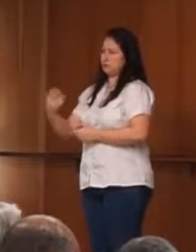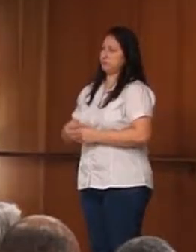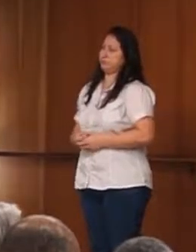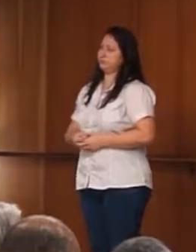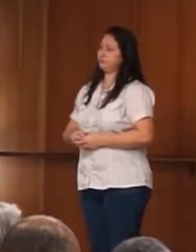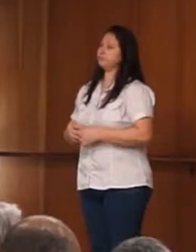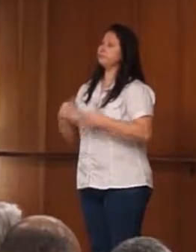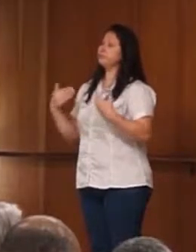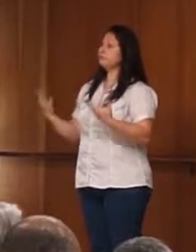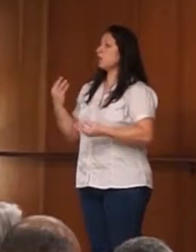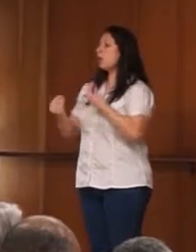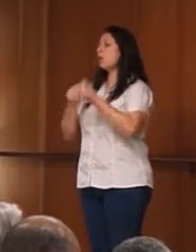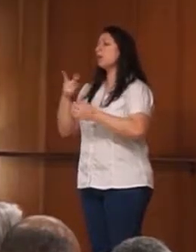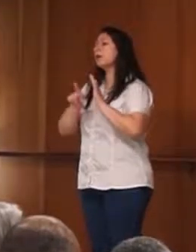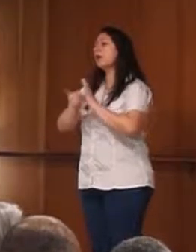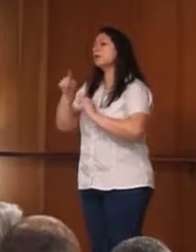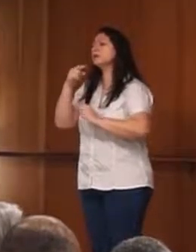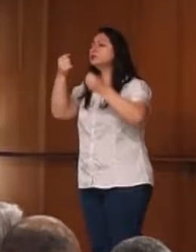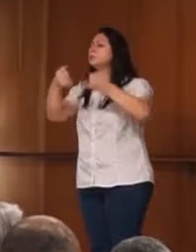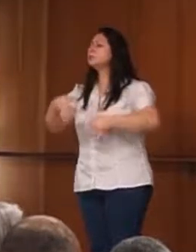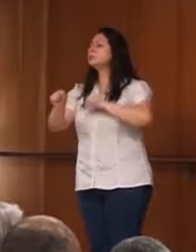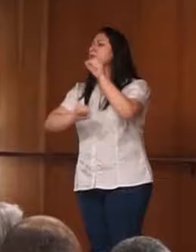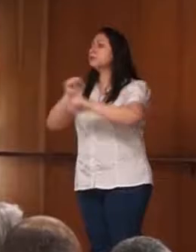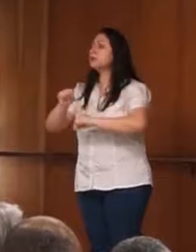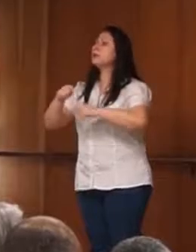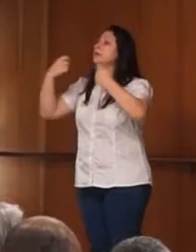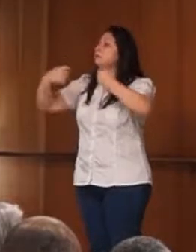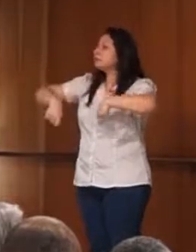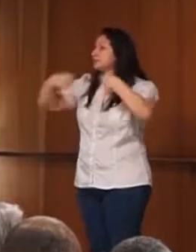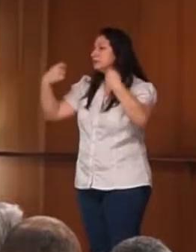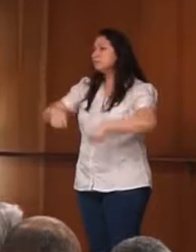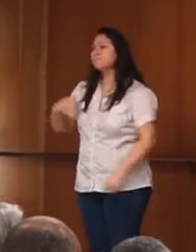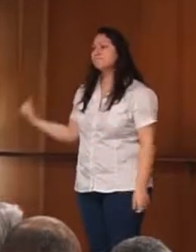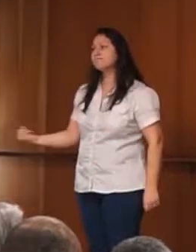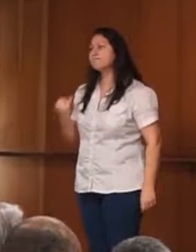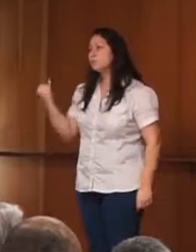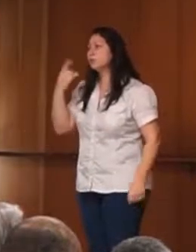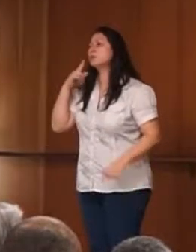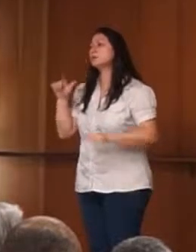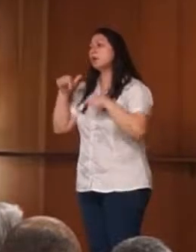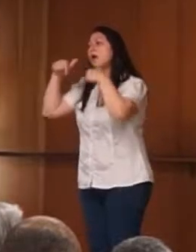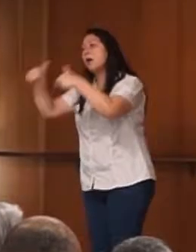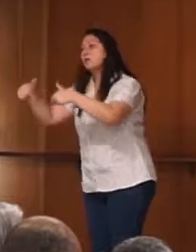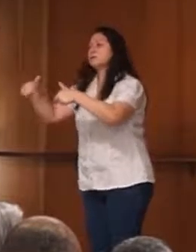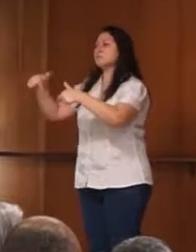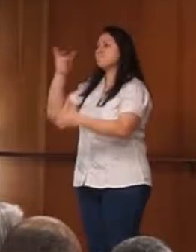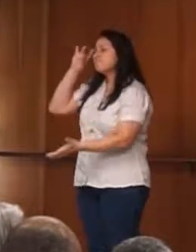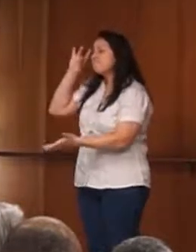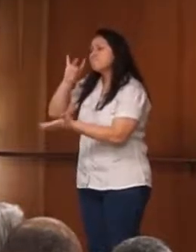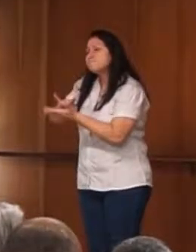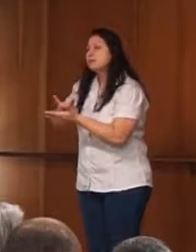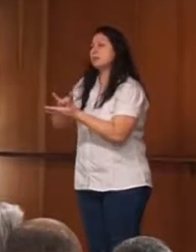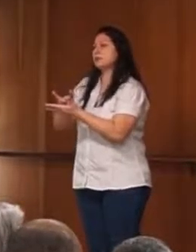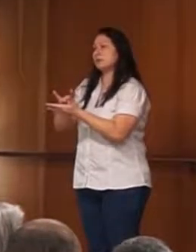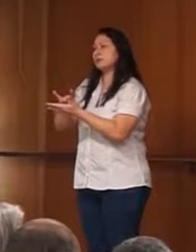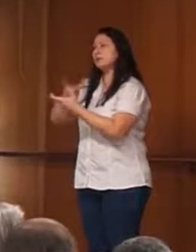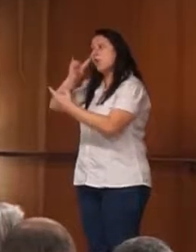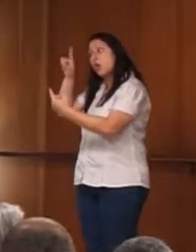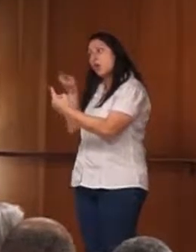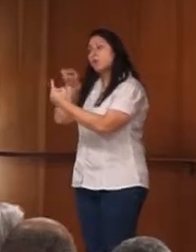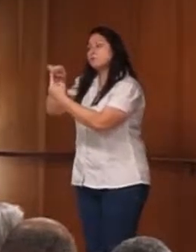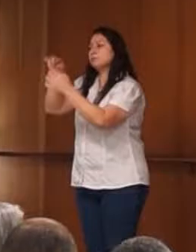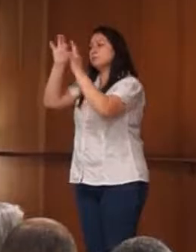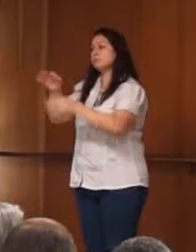justamente do princípio que é necessário ter ações concretas, objetivas, né, para promover a igualdade